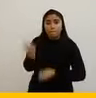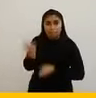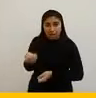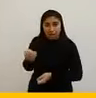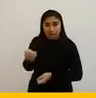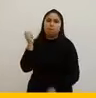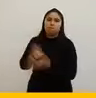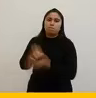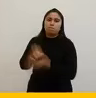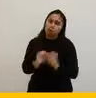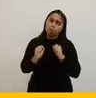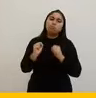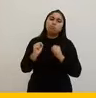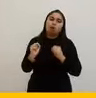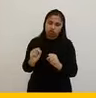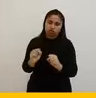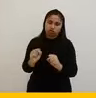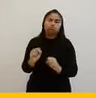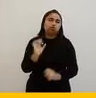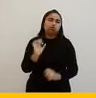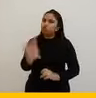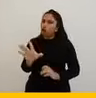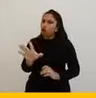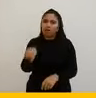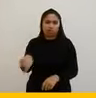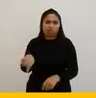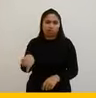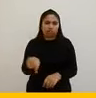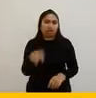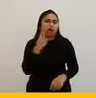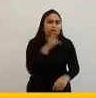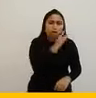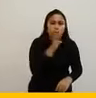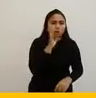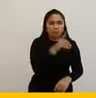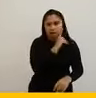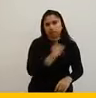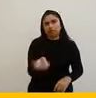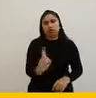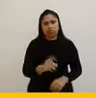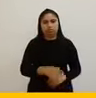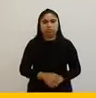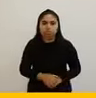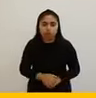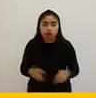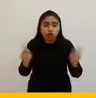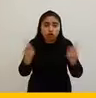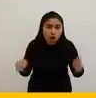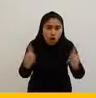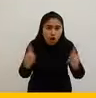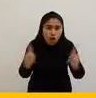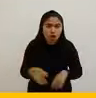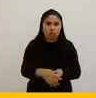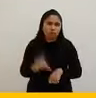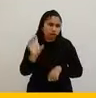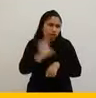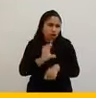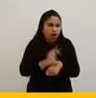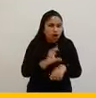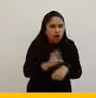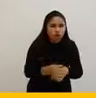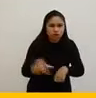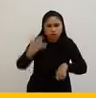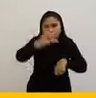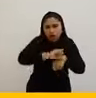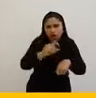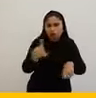pague, esse sim está autorizado também. Shopping center, galerias, centros